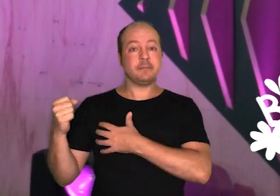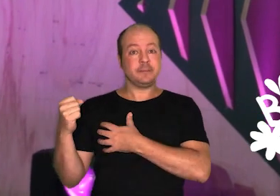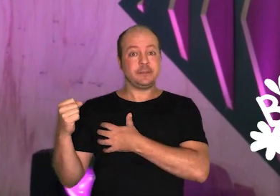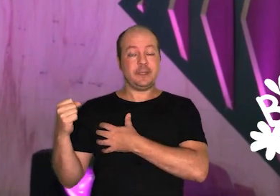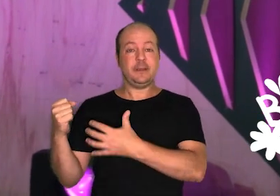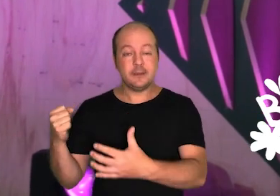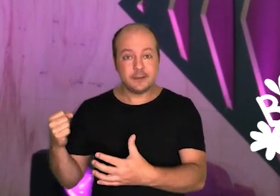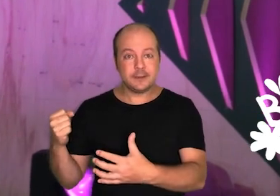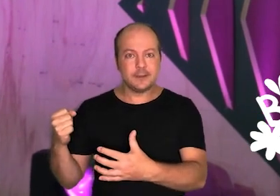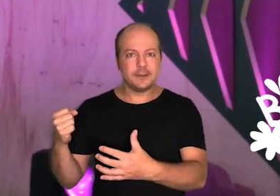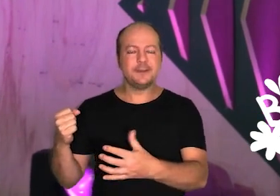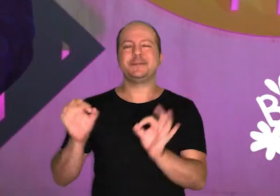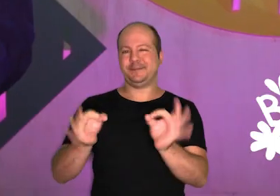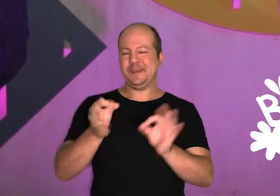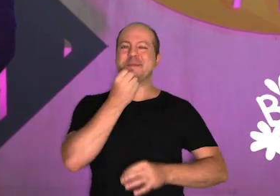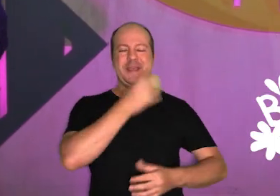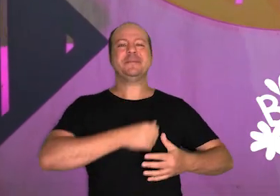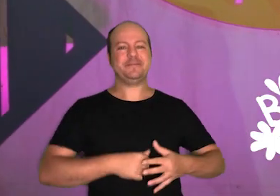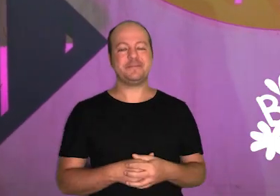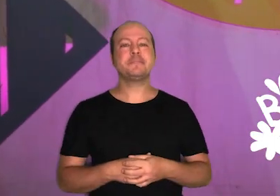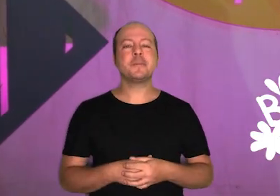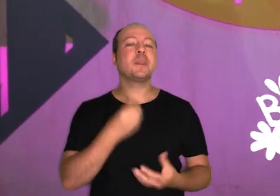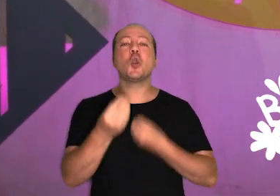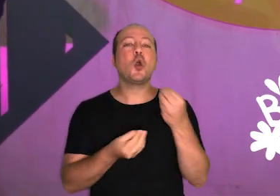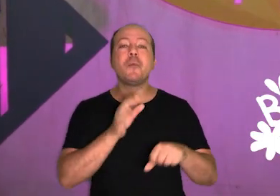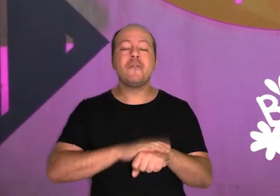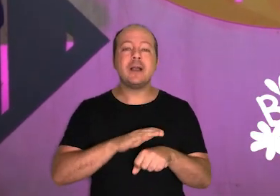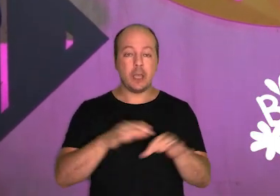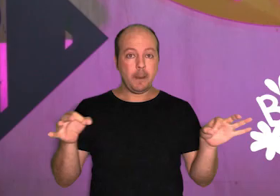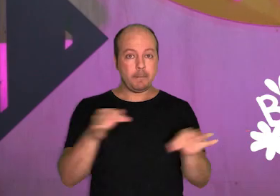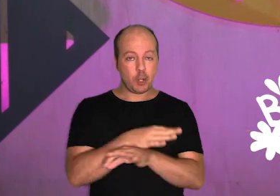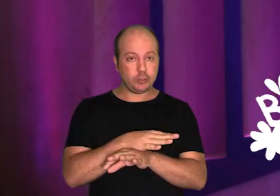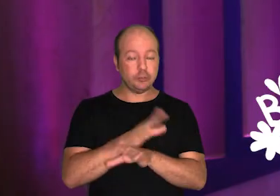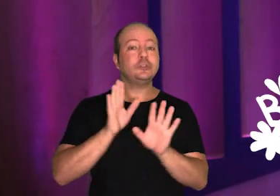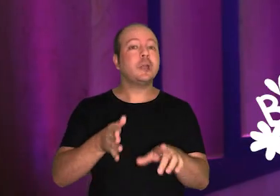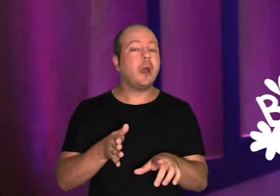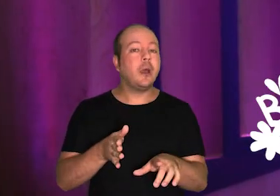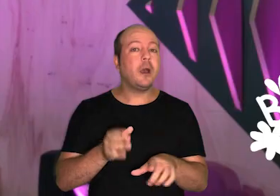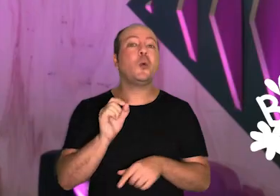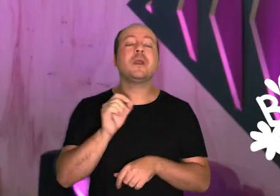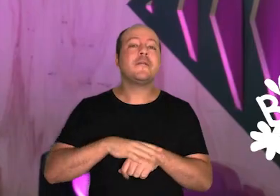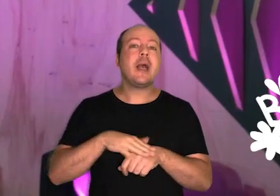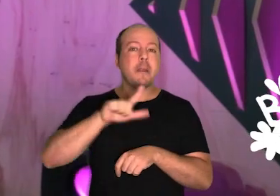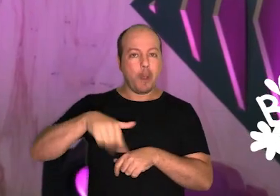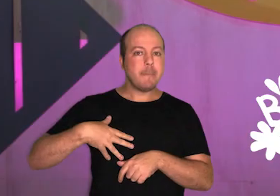mamar. Tira. Muito bem. Como é que a gente faz depois que o bebê mama? Alguém